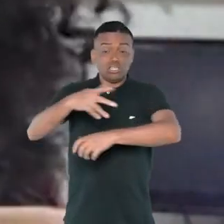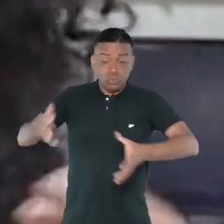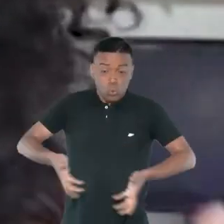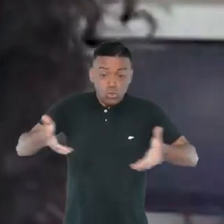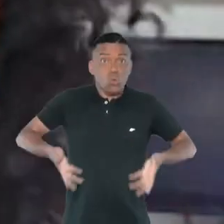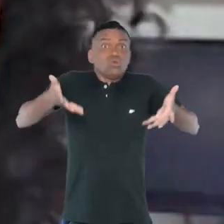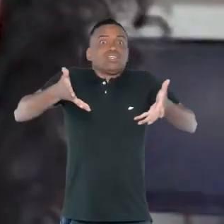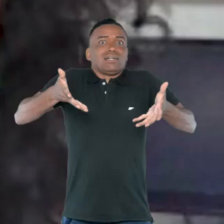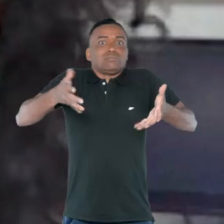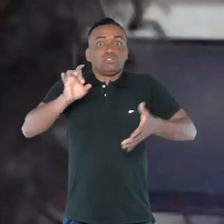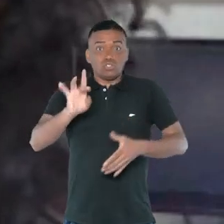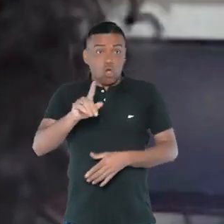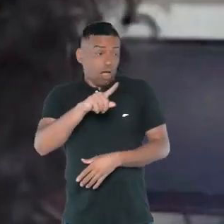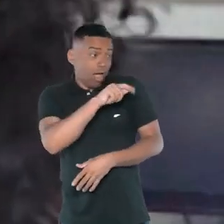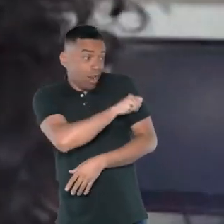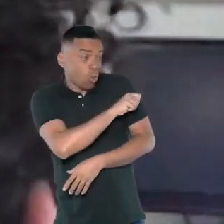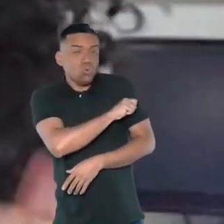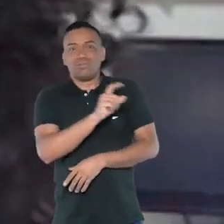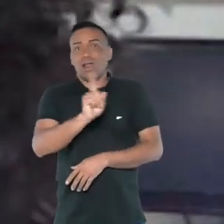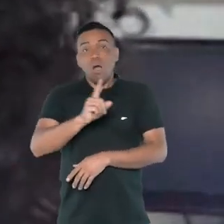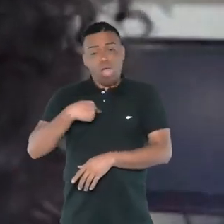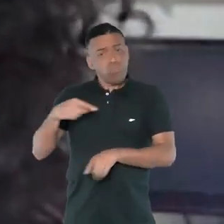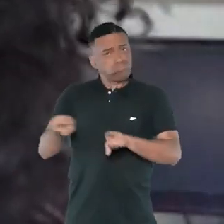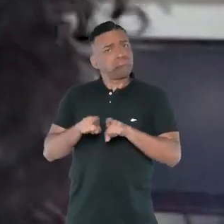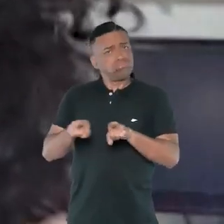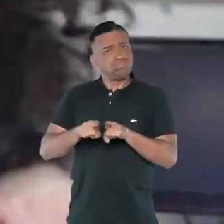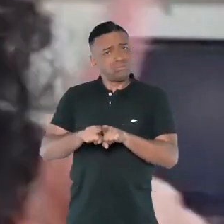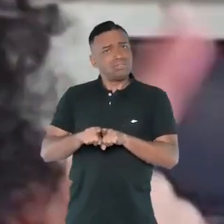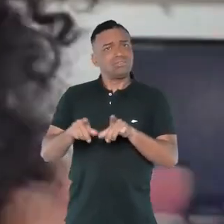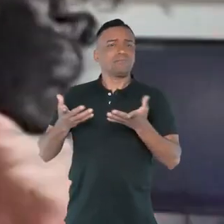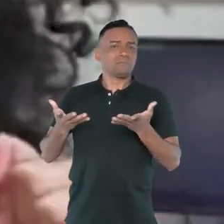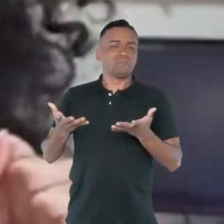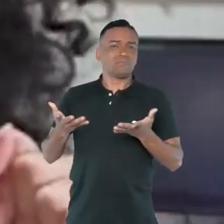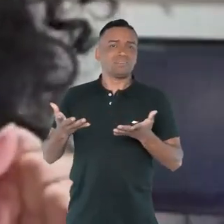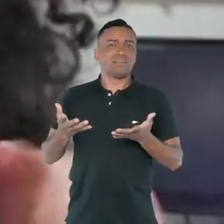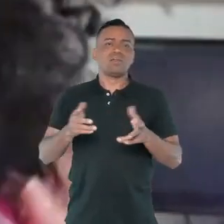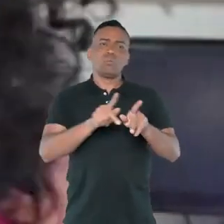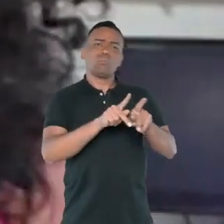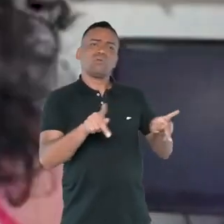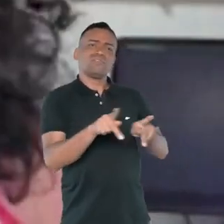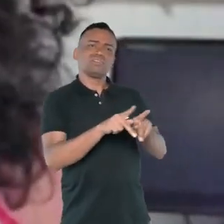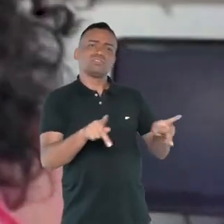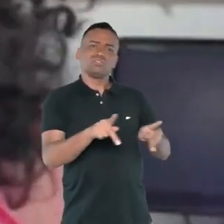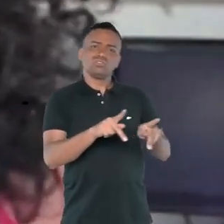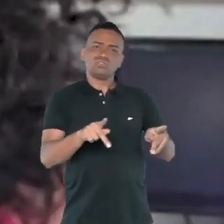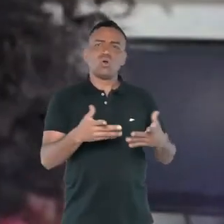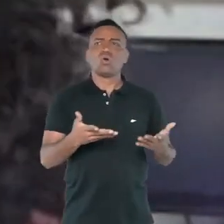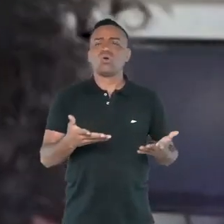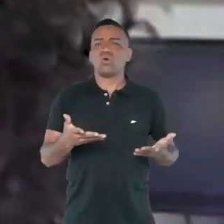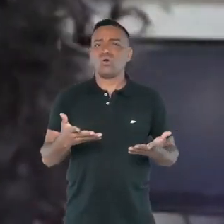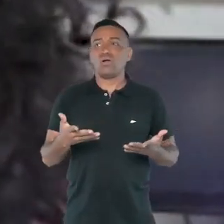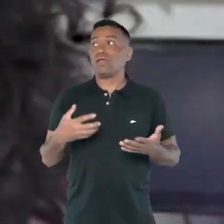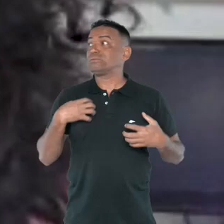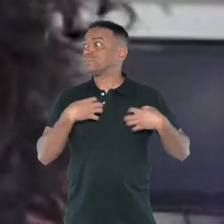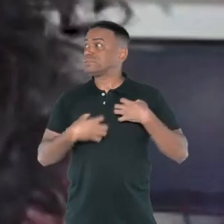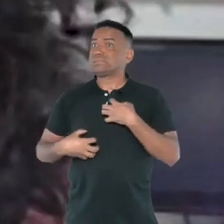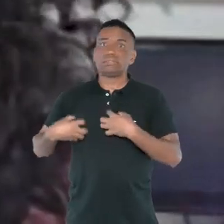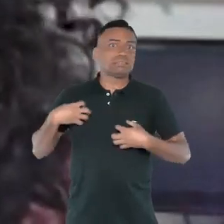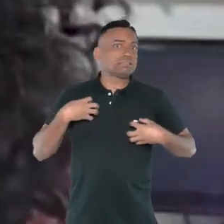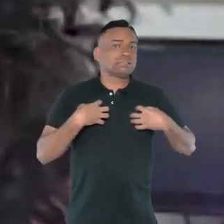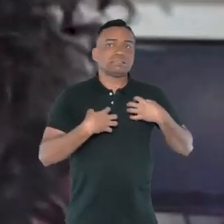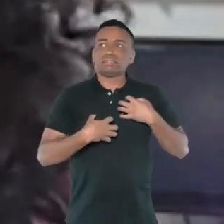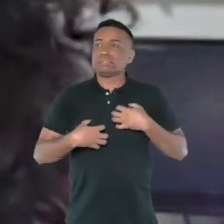que eu desenvolvi, que é a pedagogia do entusiasmo, que é um entusiasmo não só para os alunos, para mim também. Eu estava infeliz no